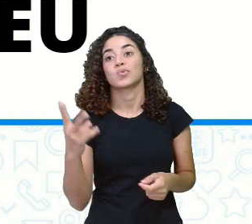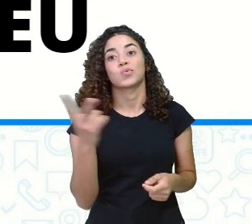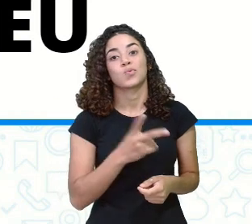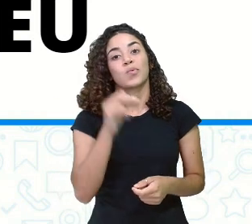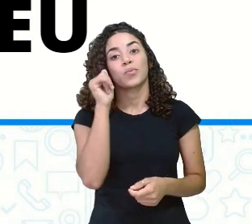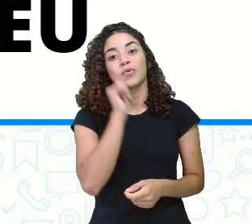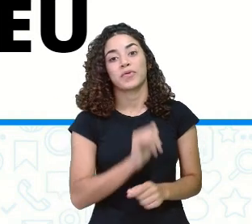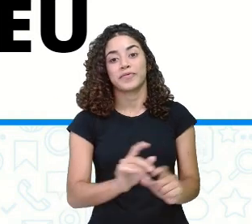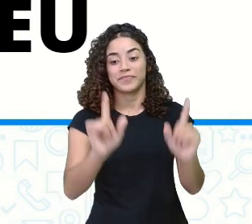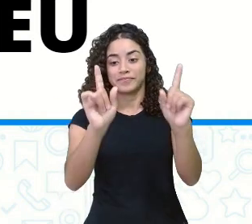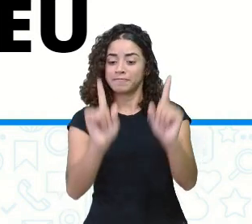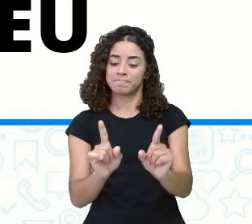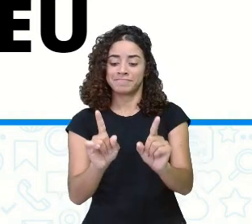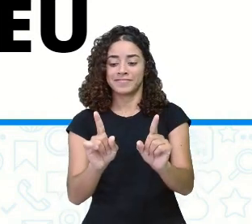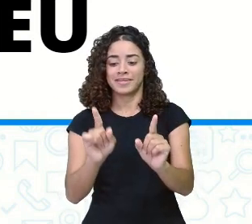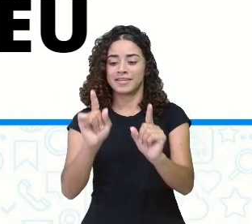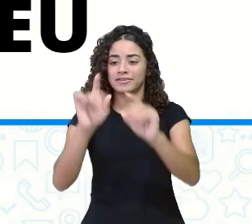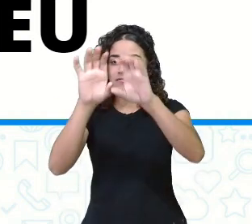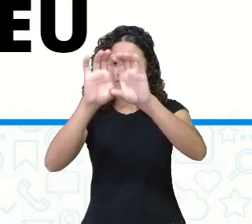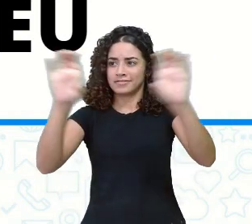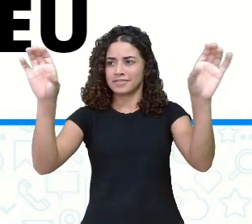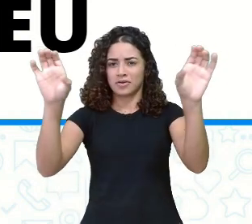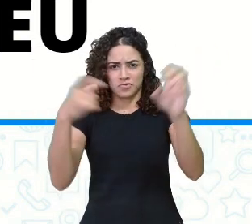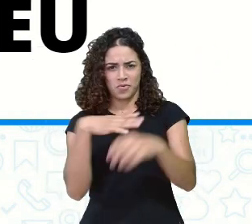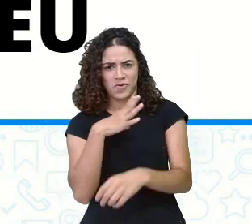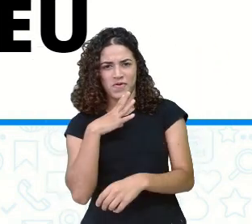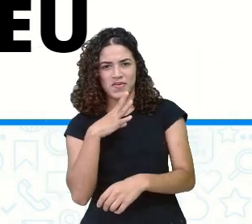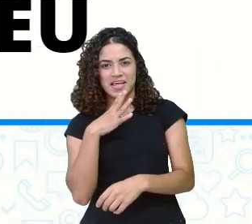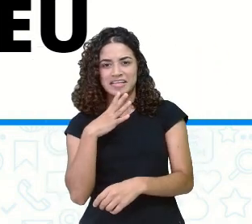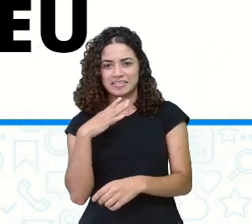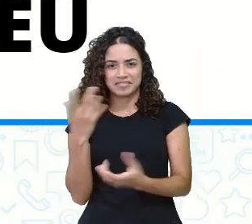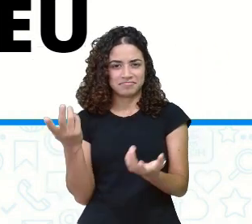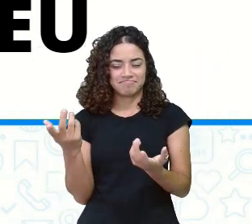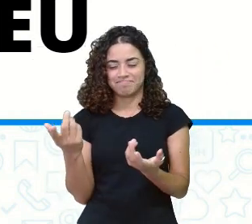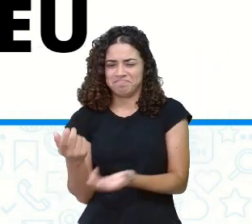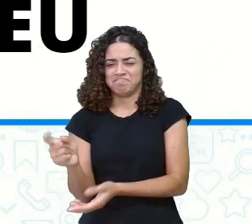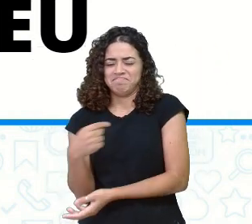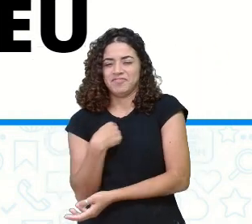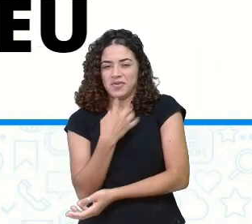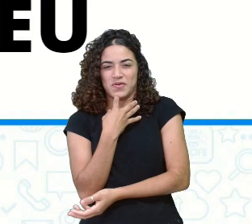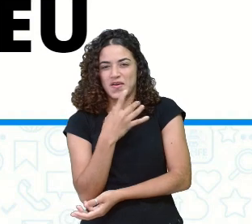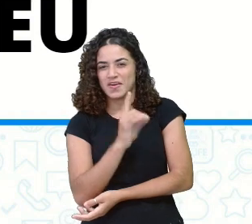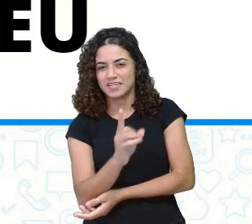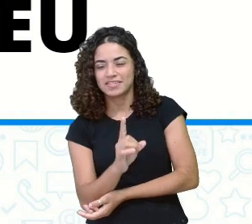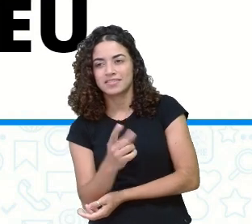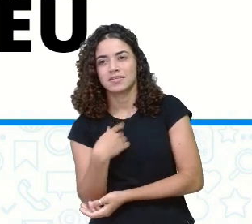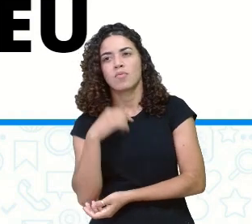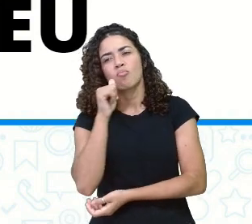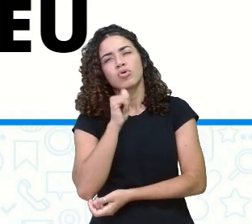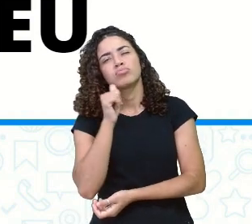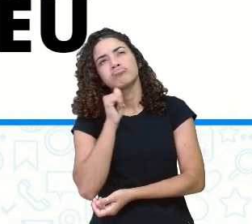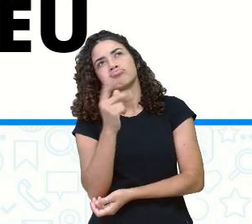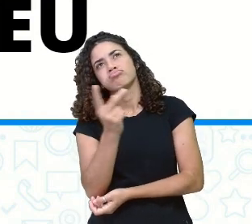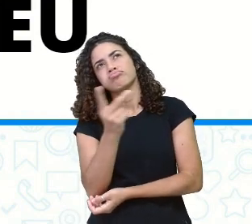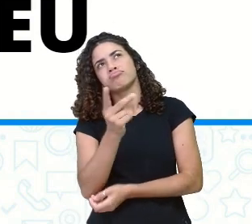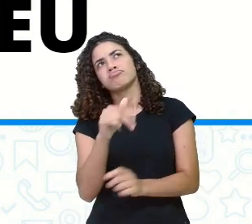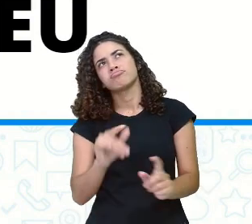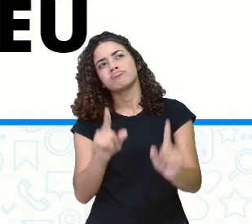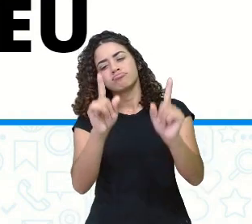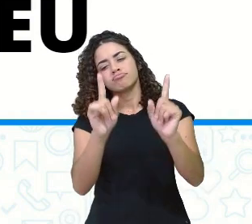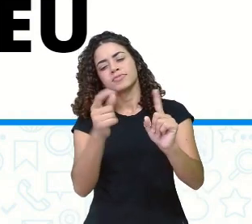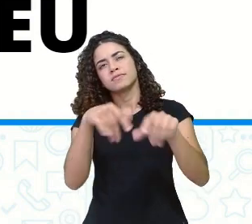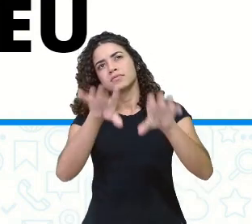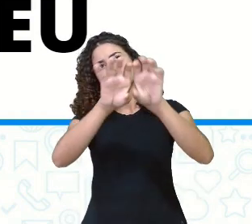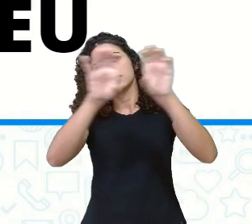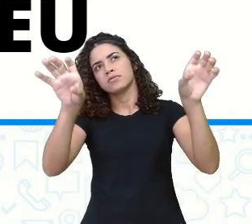Céu. Vocês conhecem? Conhece, professora? Não. Não? As Duas Mulheres e o Céu, estou curiosa.